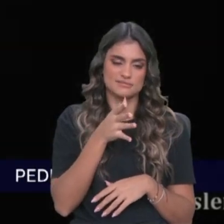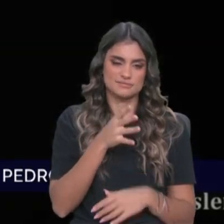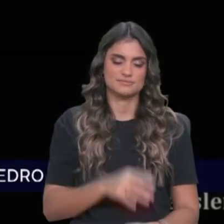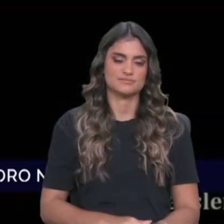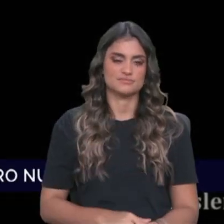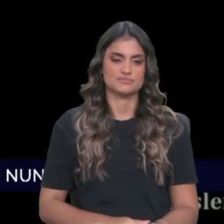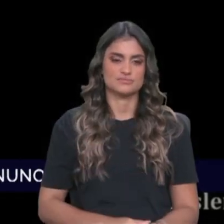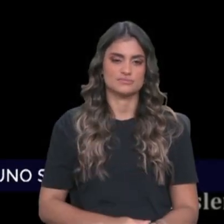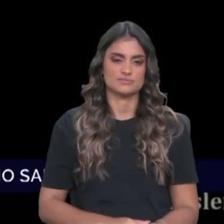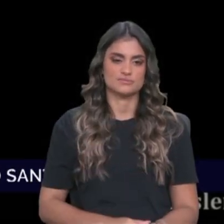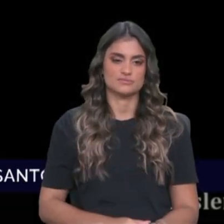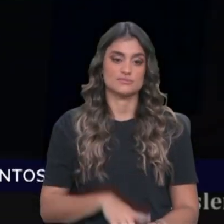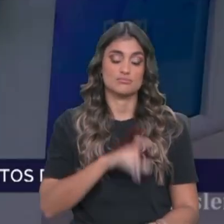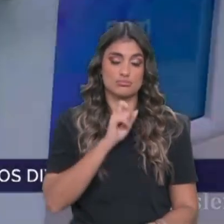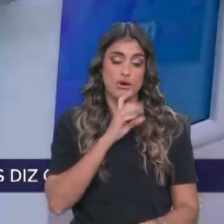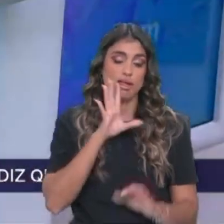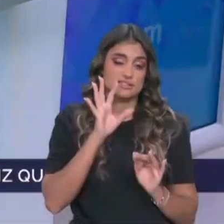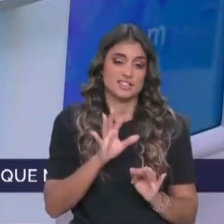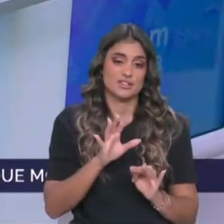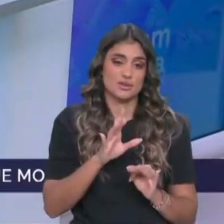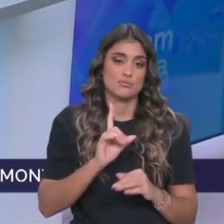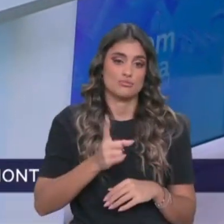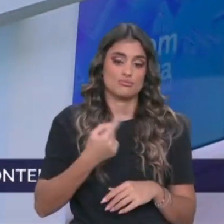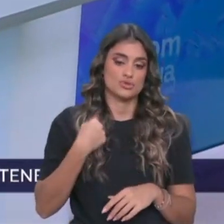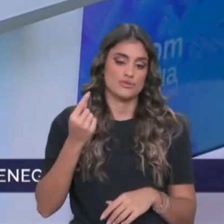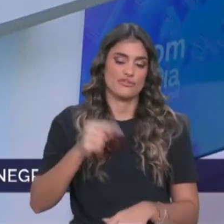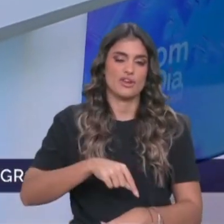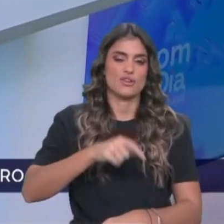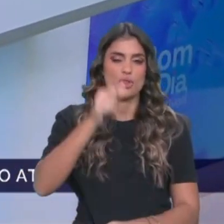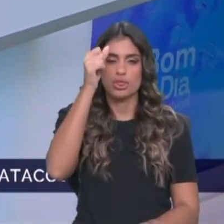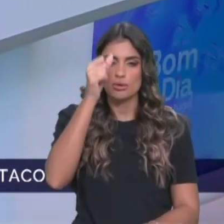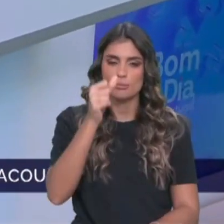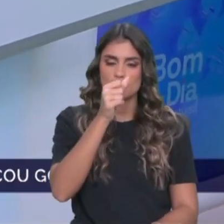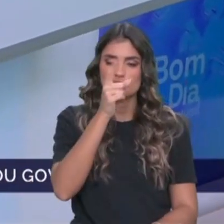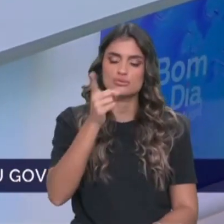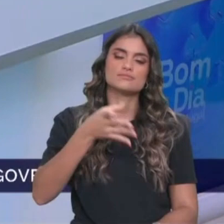Pode ser que seja. Olha, é por isso que estamos cá todos os domingos para nos trazer